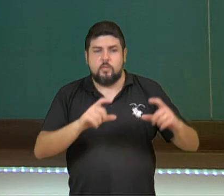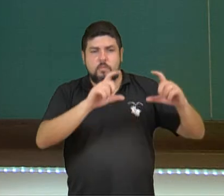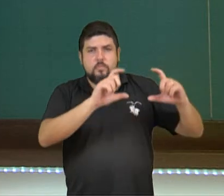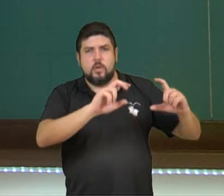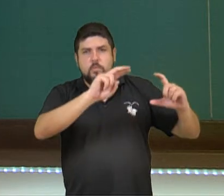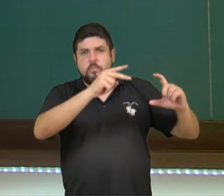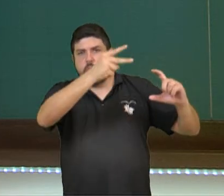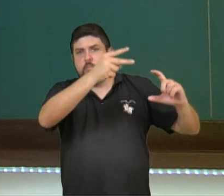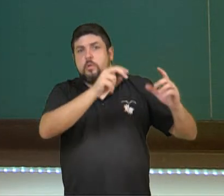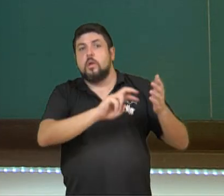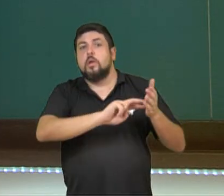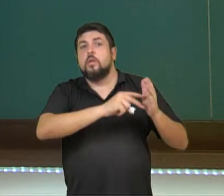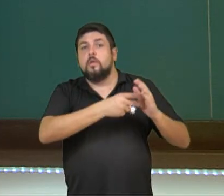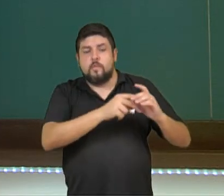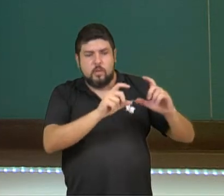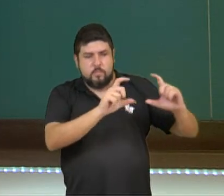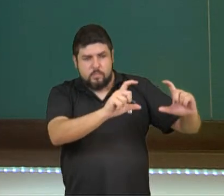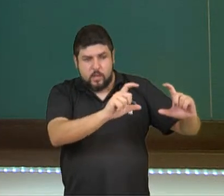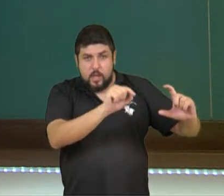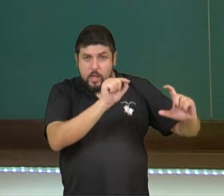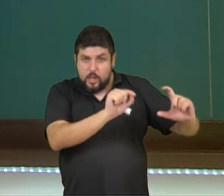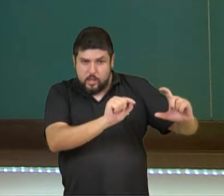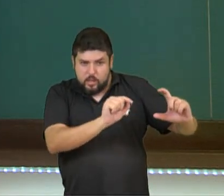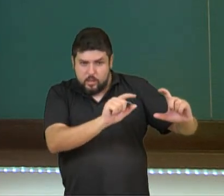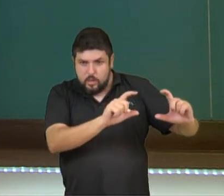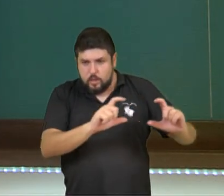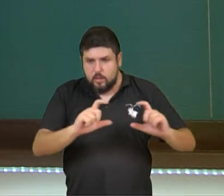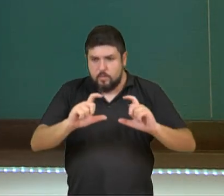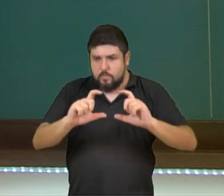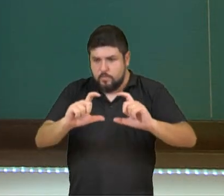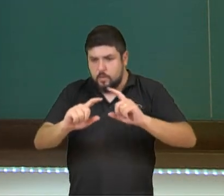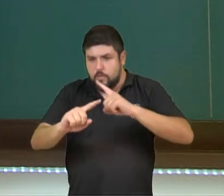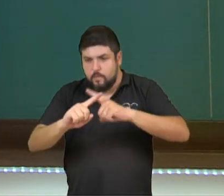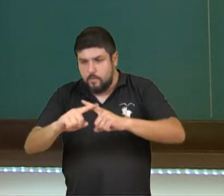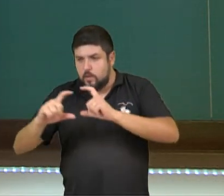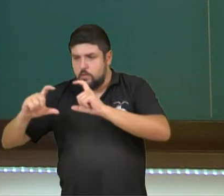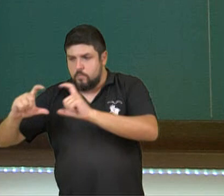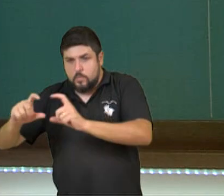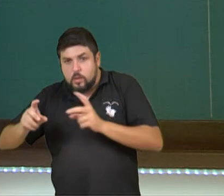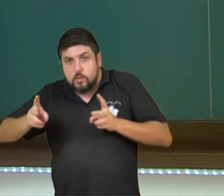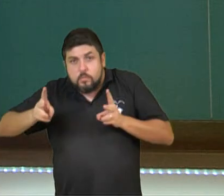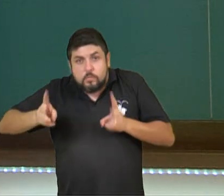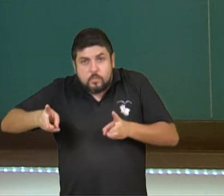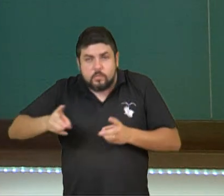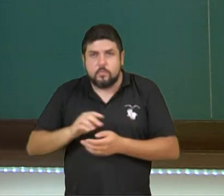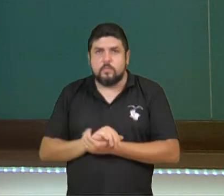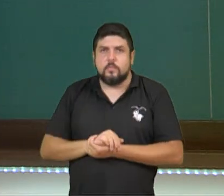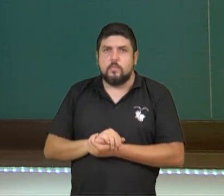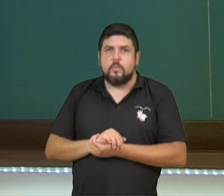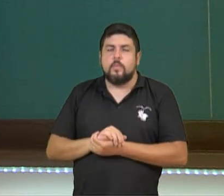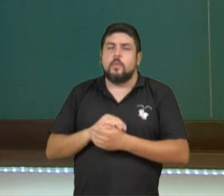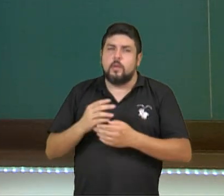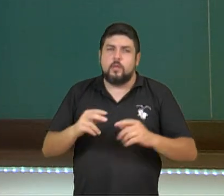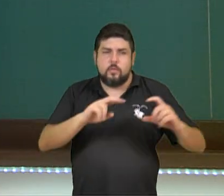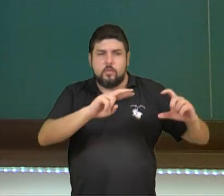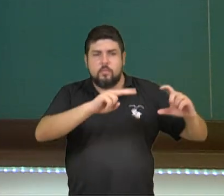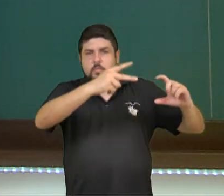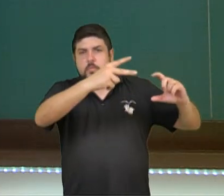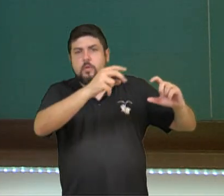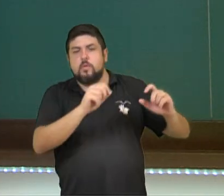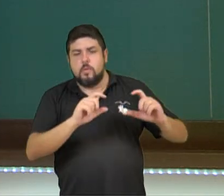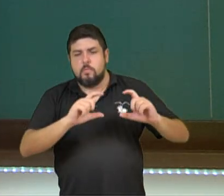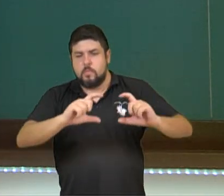que eu escrevo a potência? Como multiplicação repetitiva da base. No caso aqui, o expoente é 2, então eu multiplico